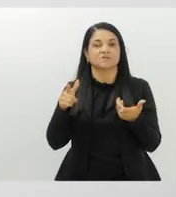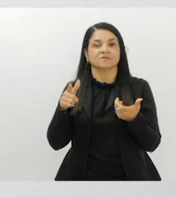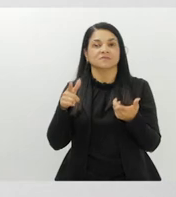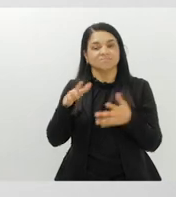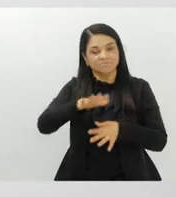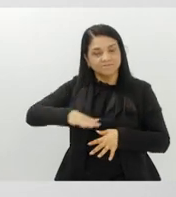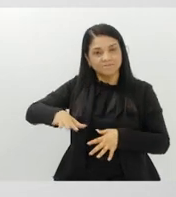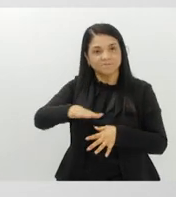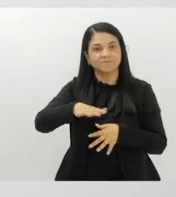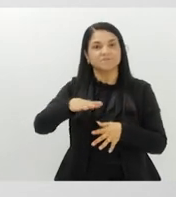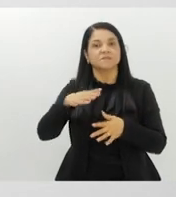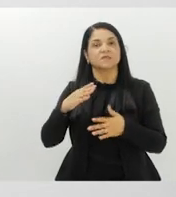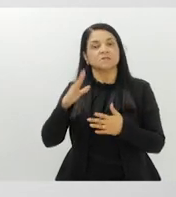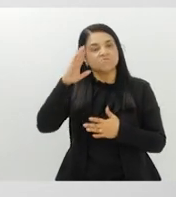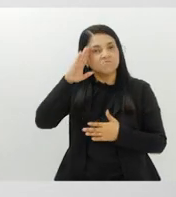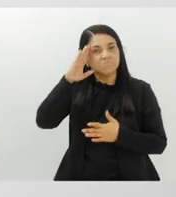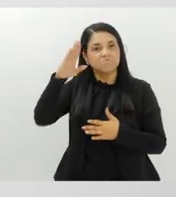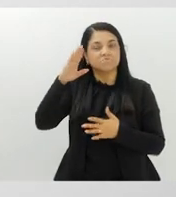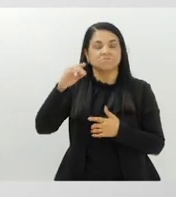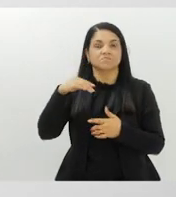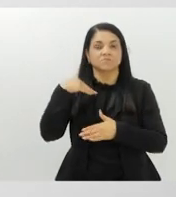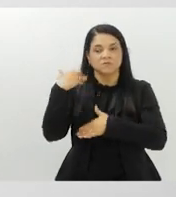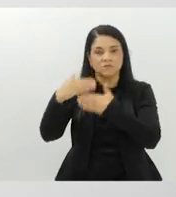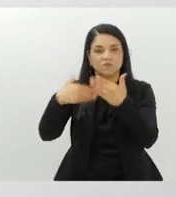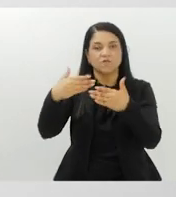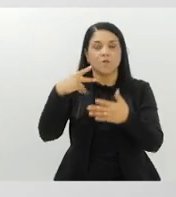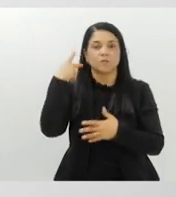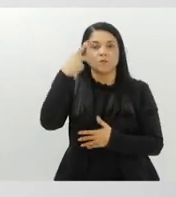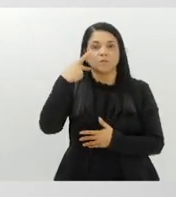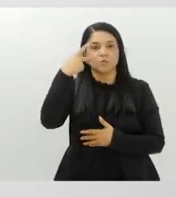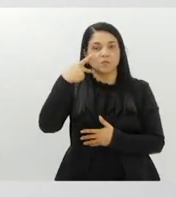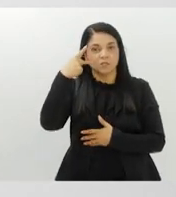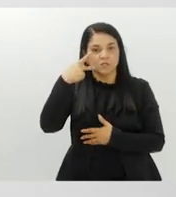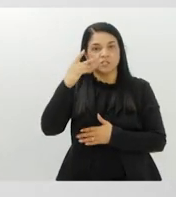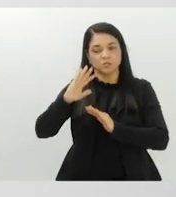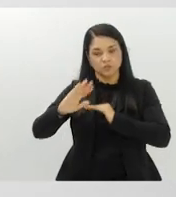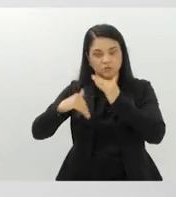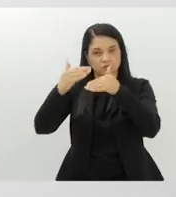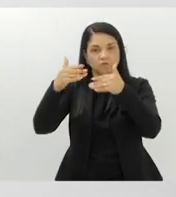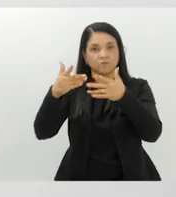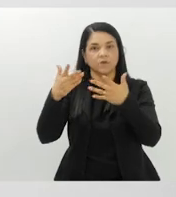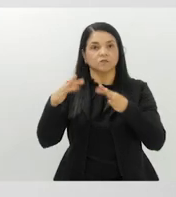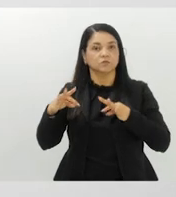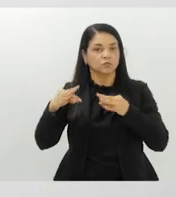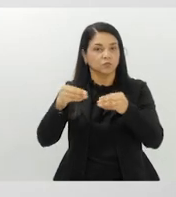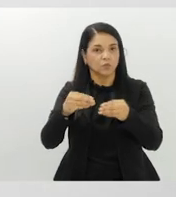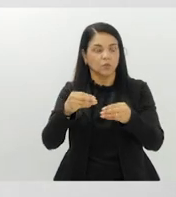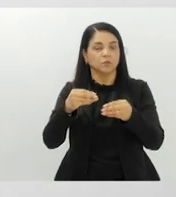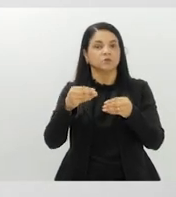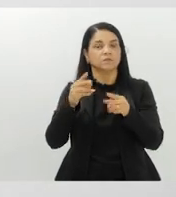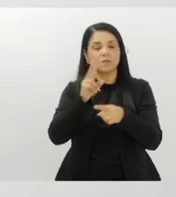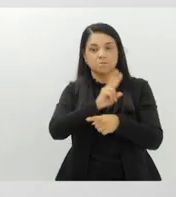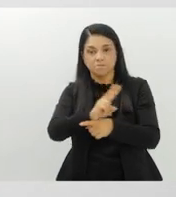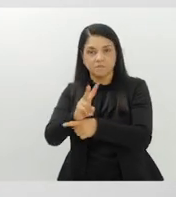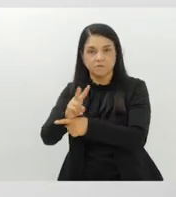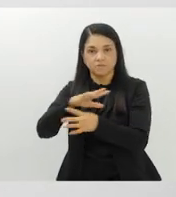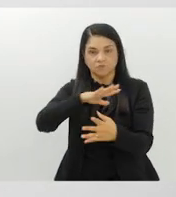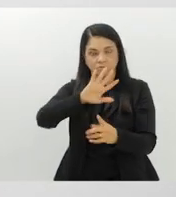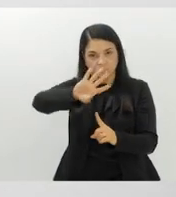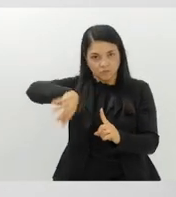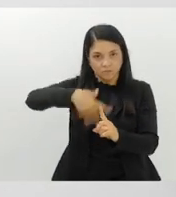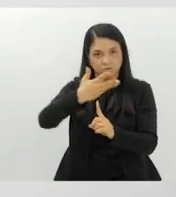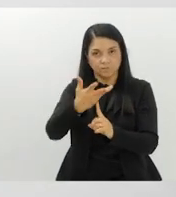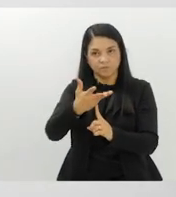e desenvolve essas políticas pautadas no desenvolvimento integral e na preservação do meio ambiente para os